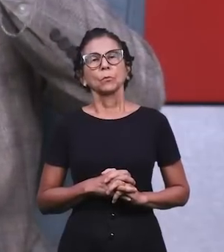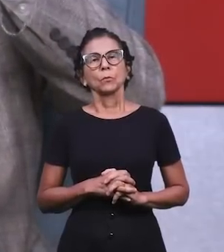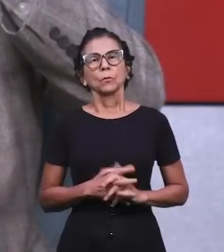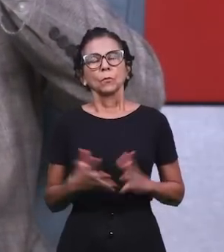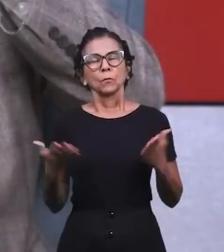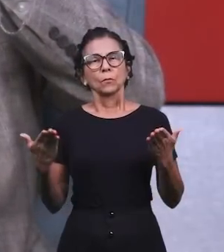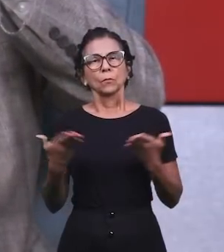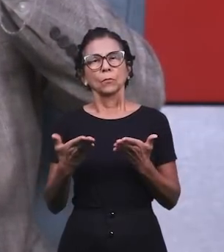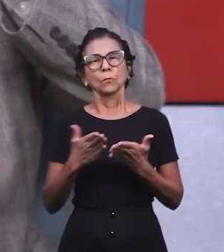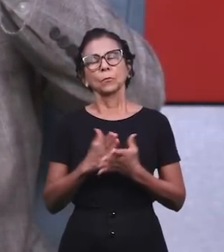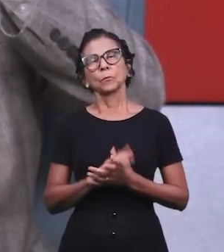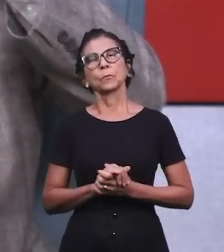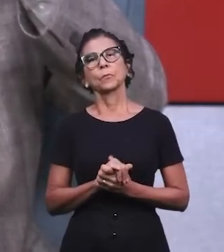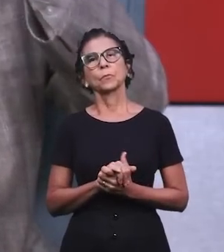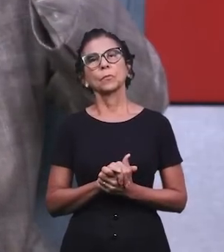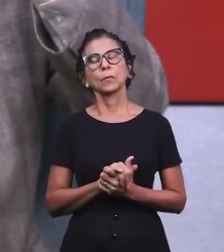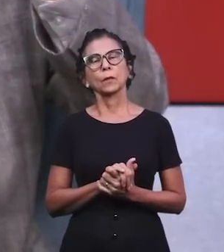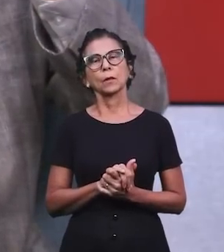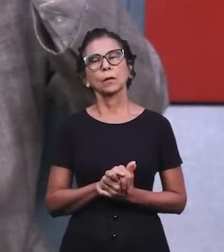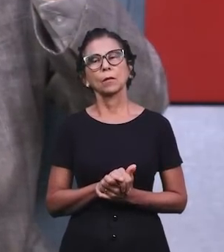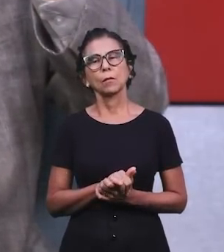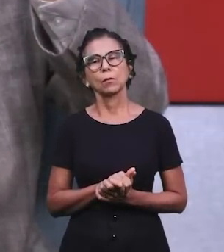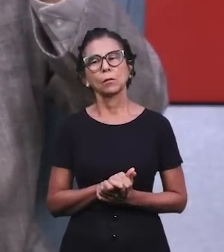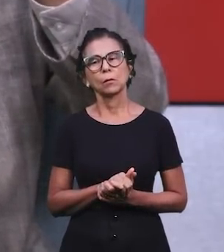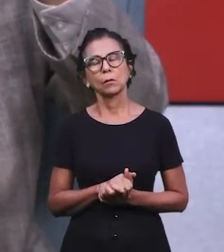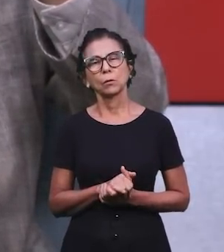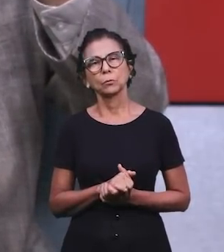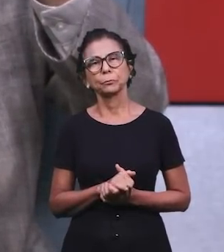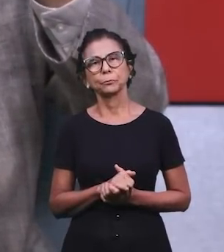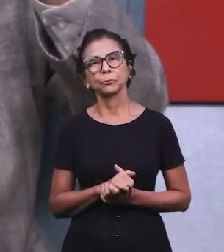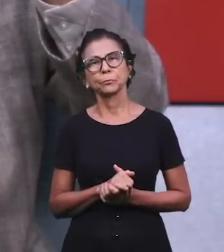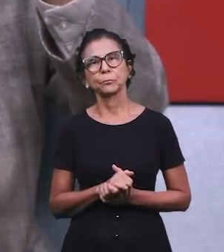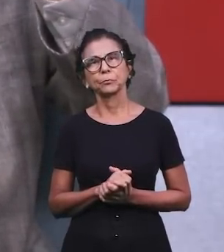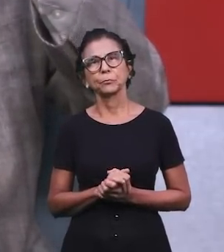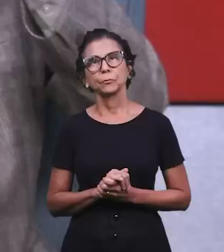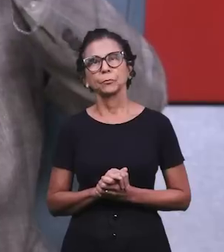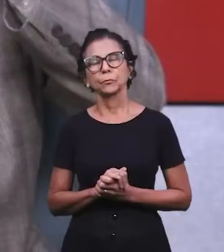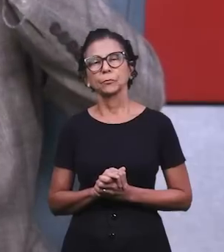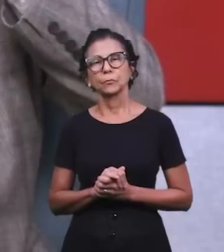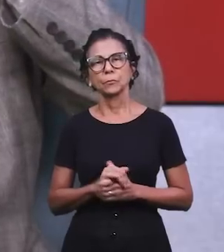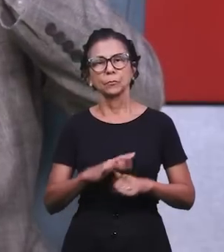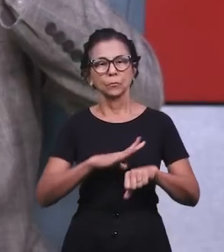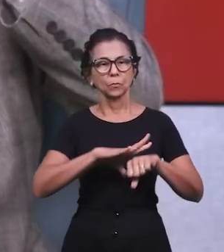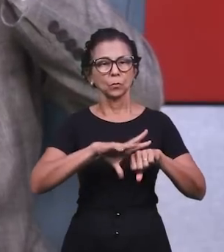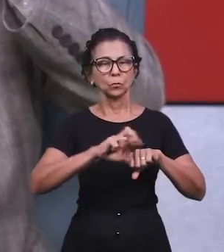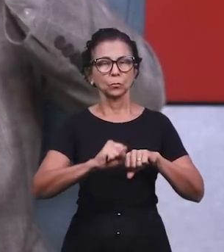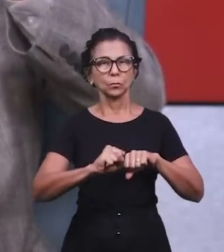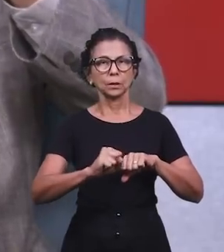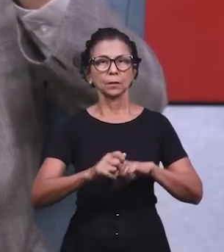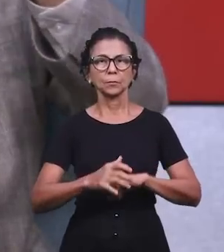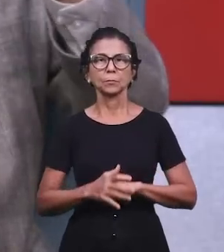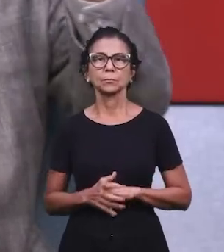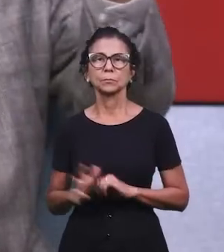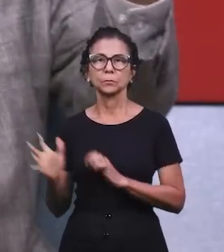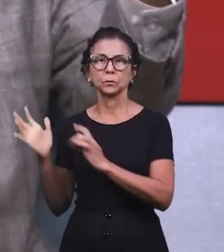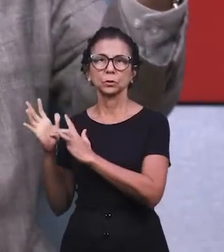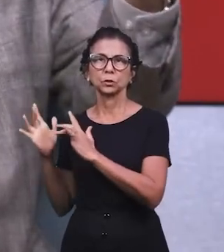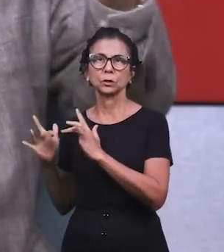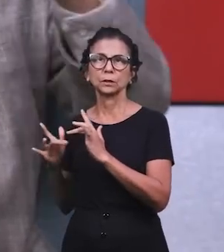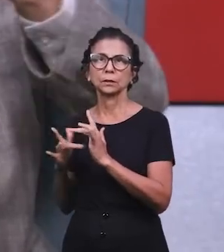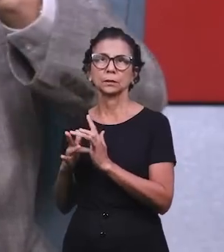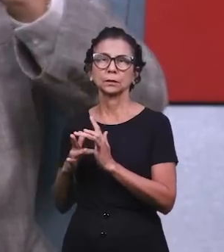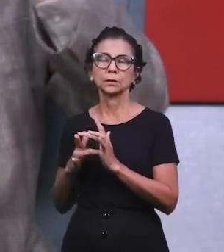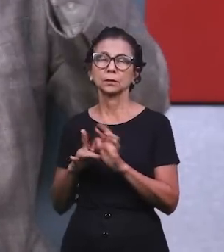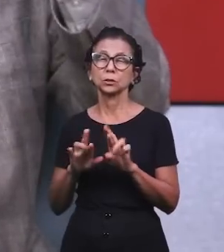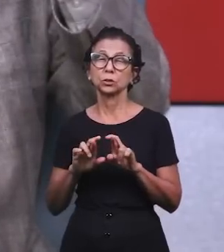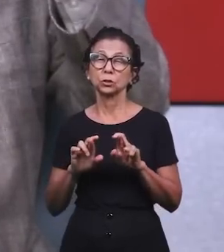falar sobre uma operação de cura que difere um pouco de